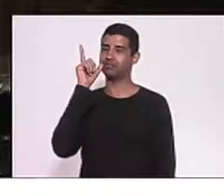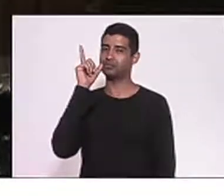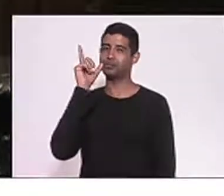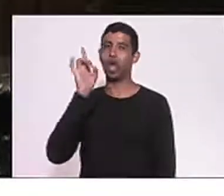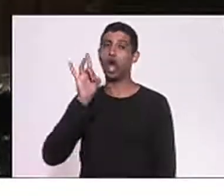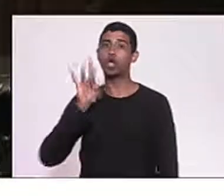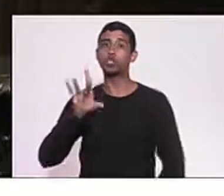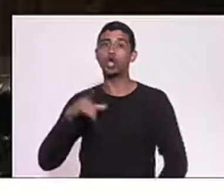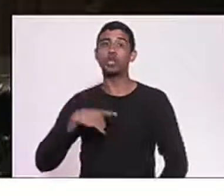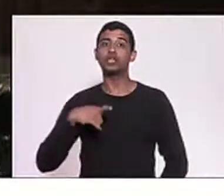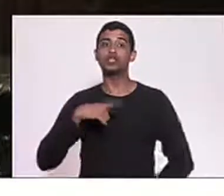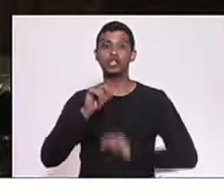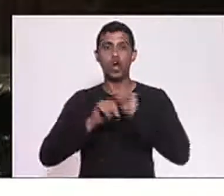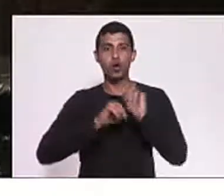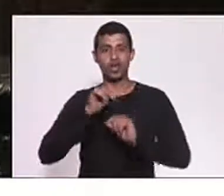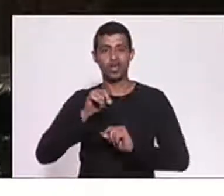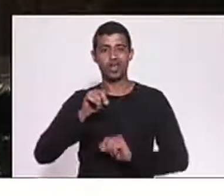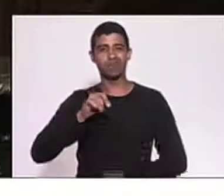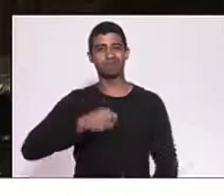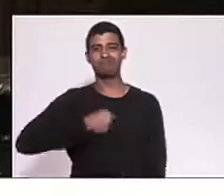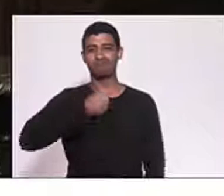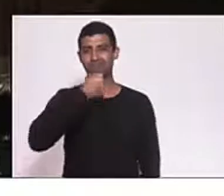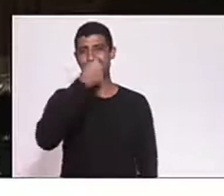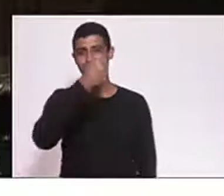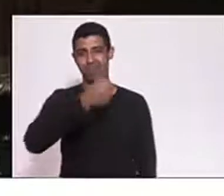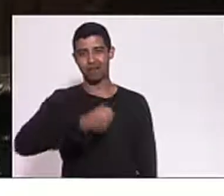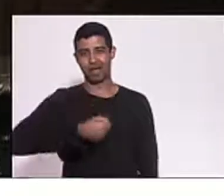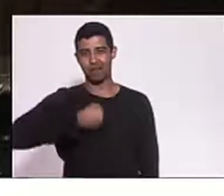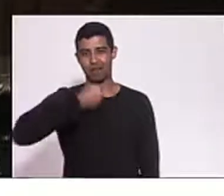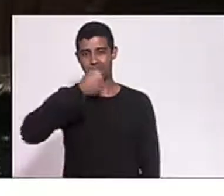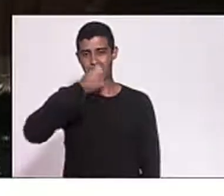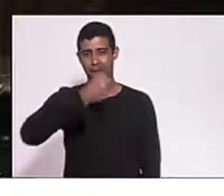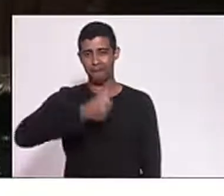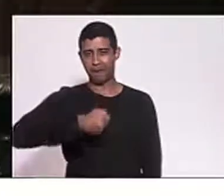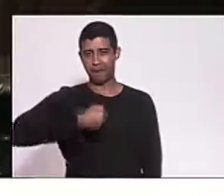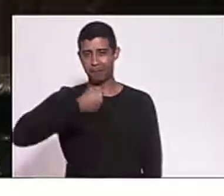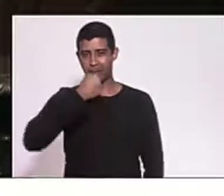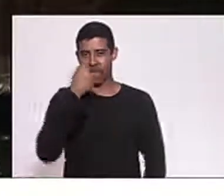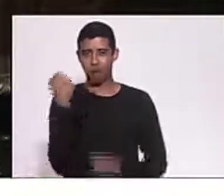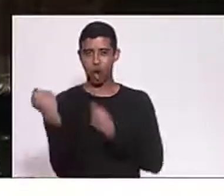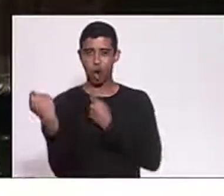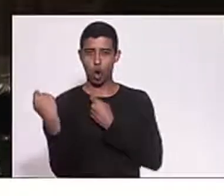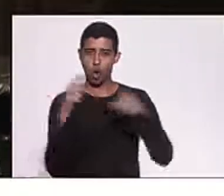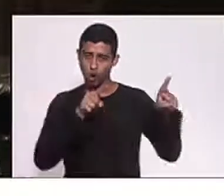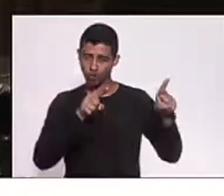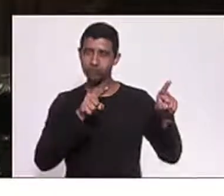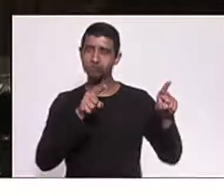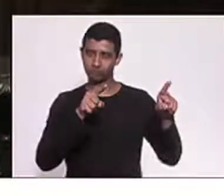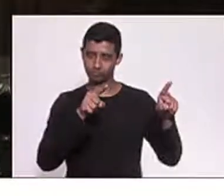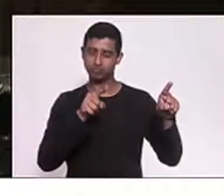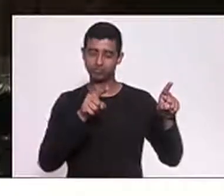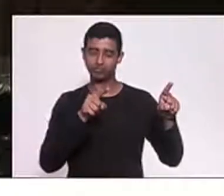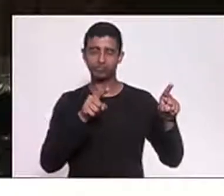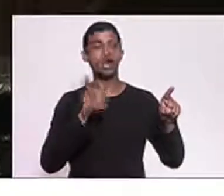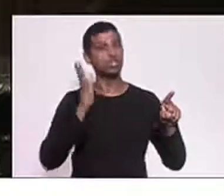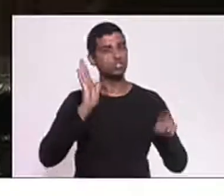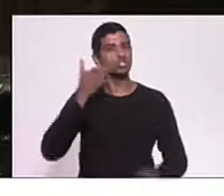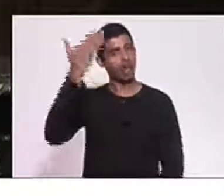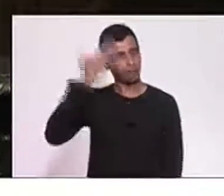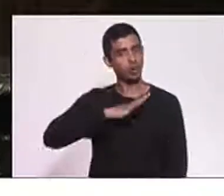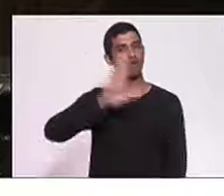o depoimento acusatório e, como foi